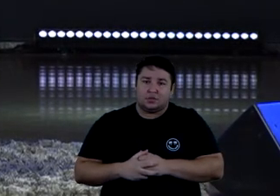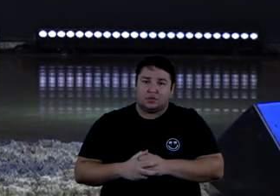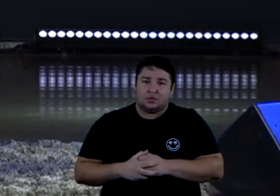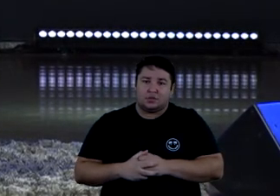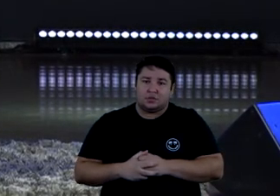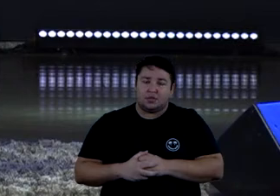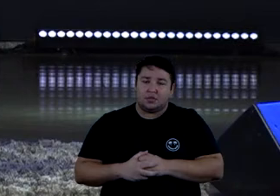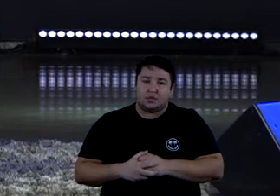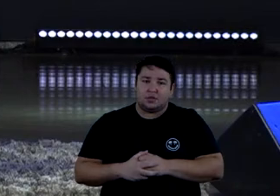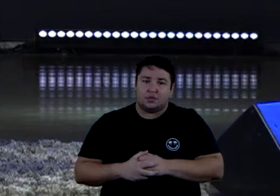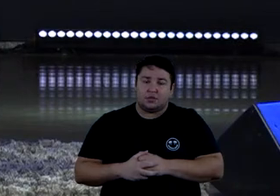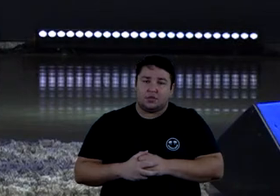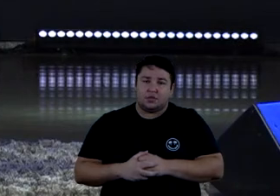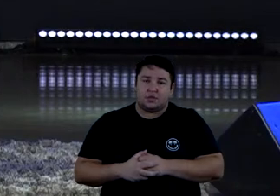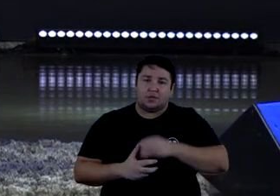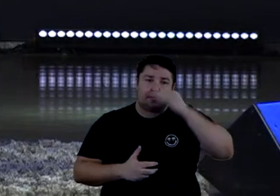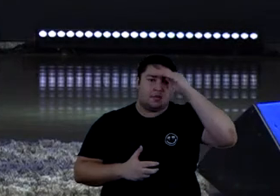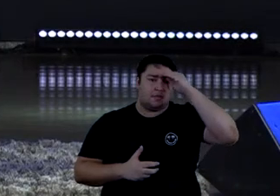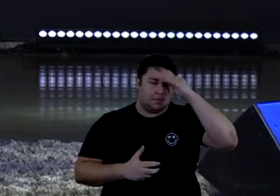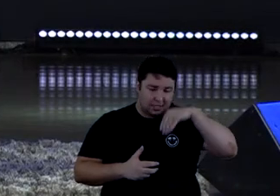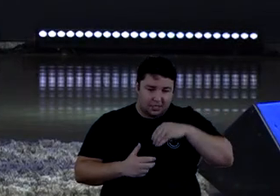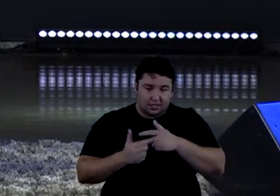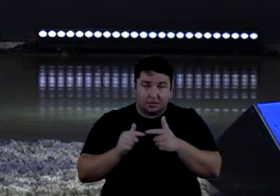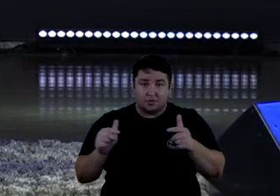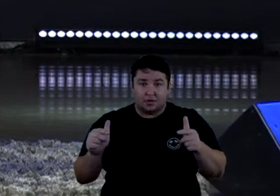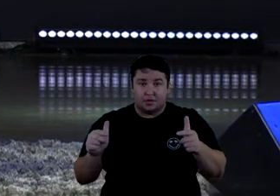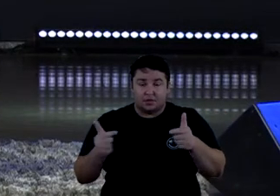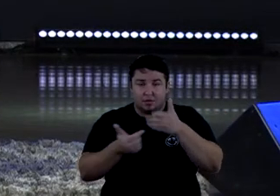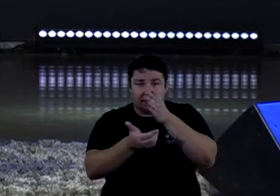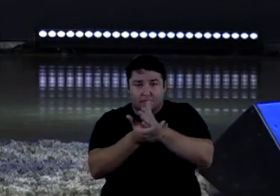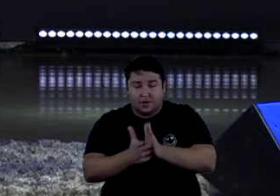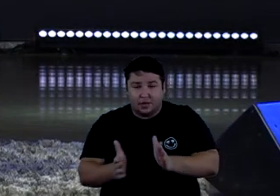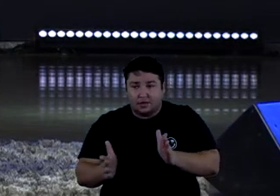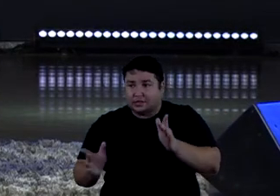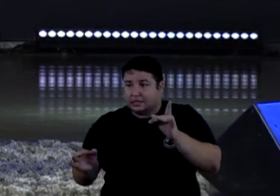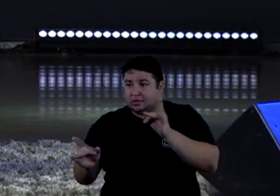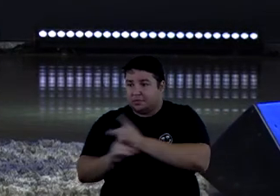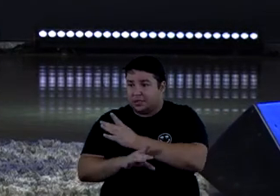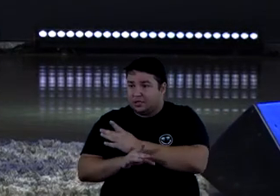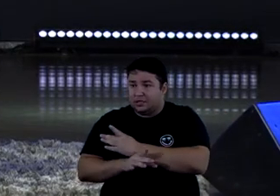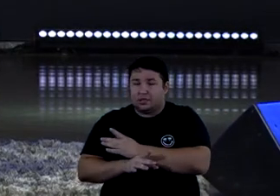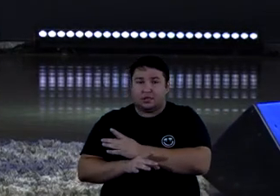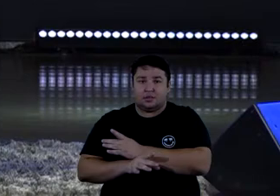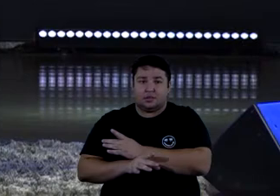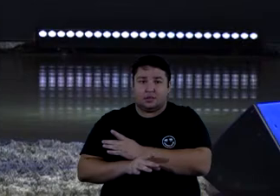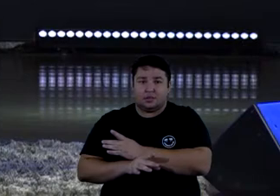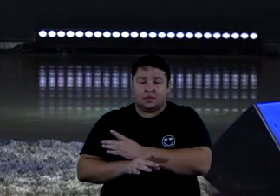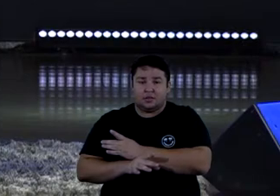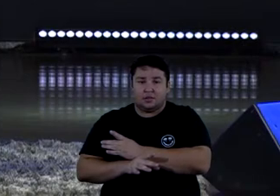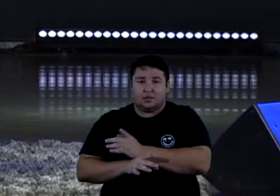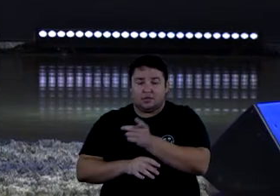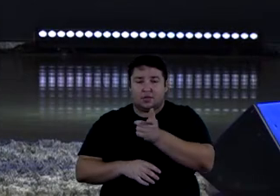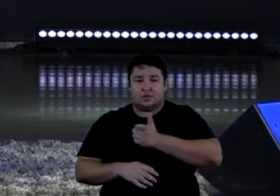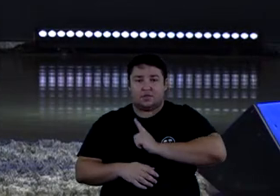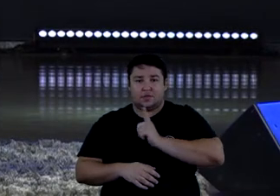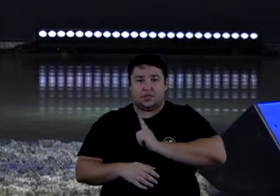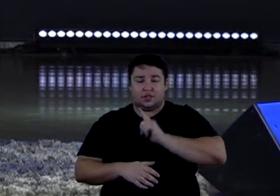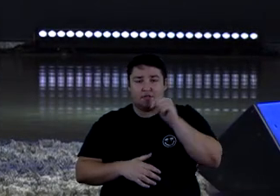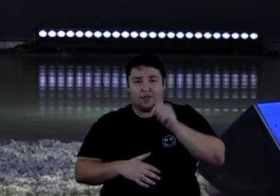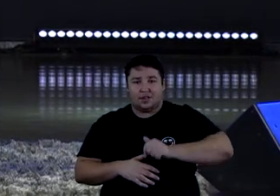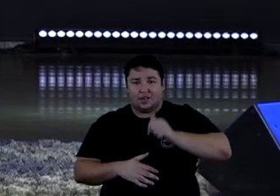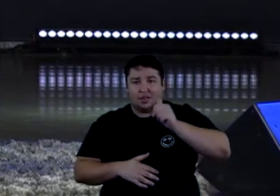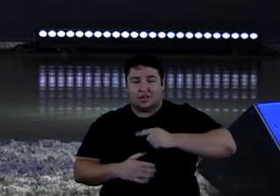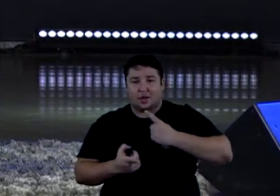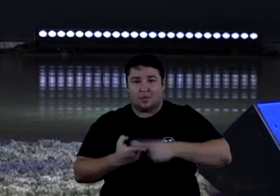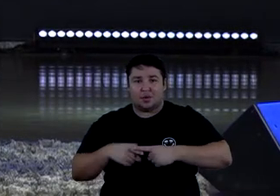não tenha preguiça, e ele vai terminar, ele vai completar. Enquanto você estiver aqui, é porque